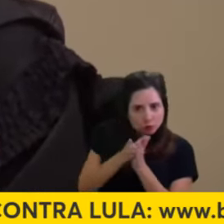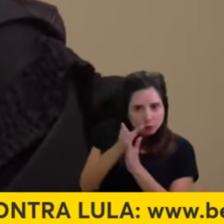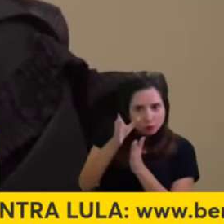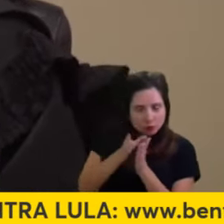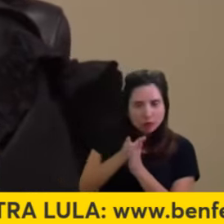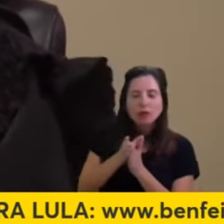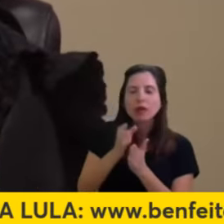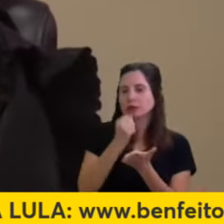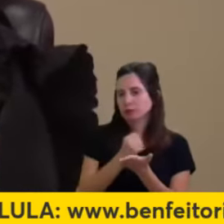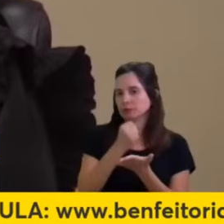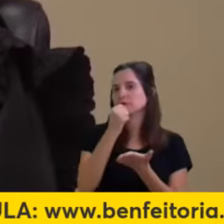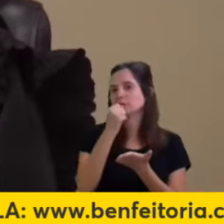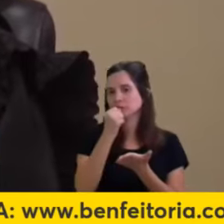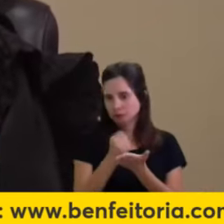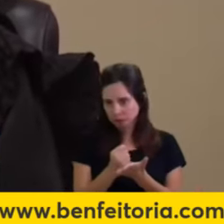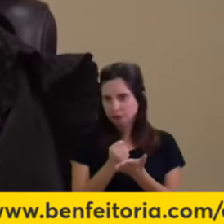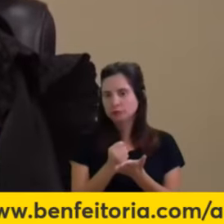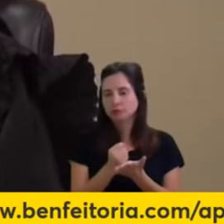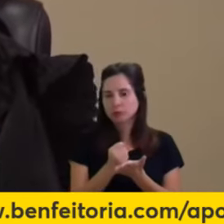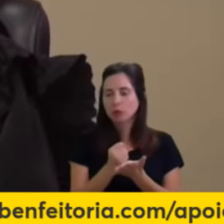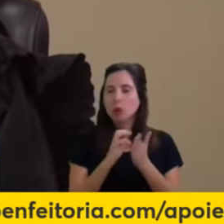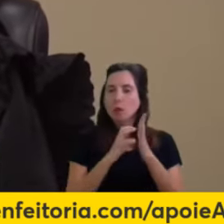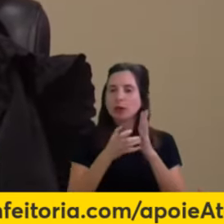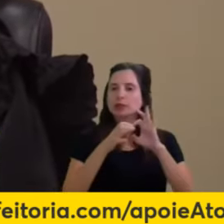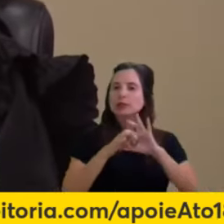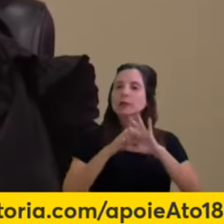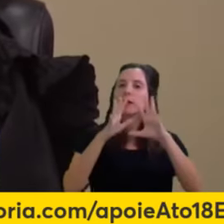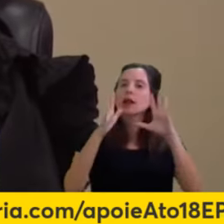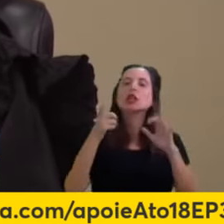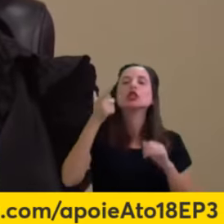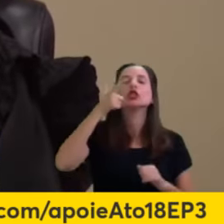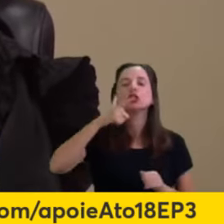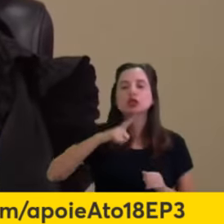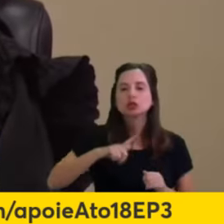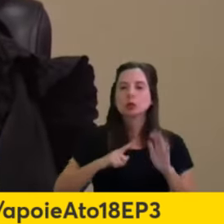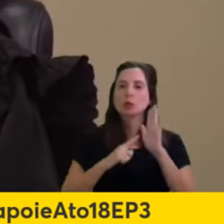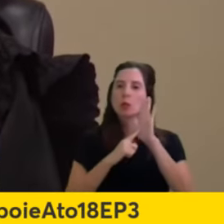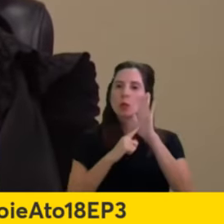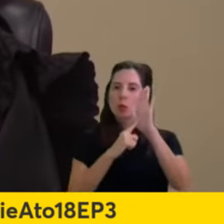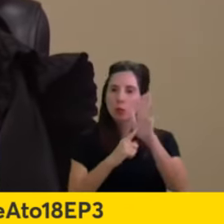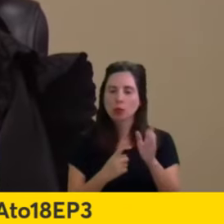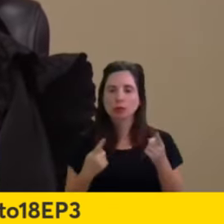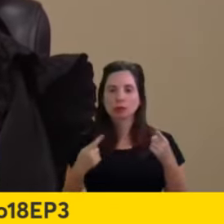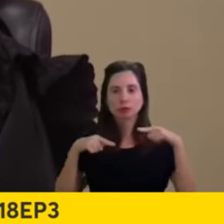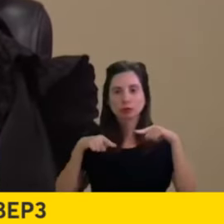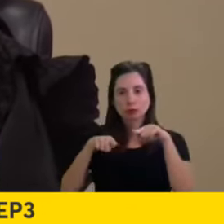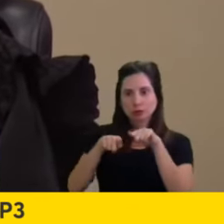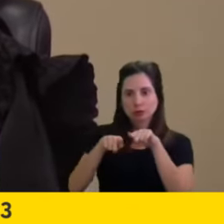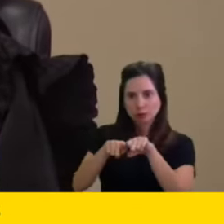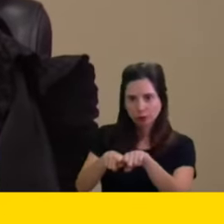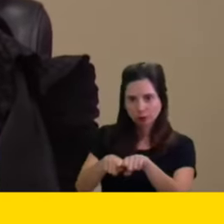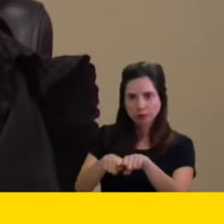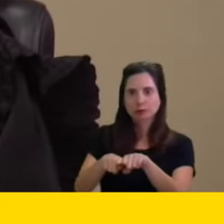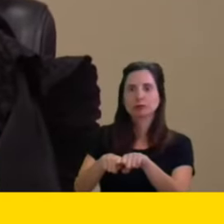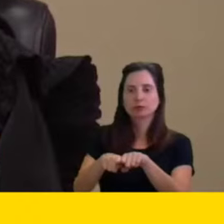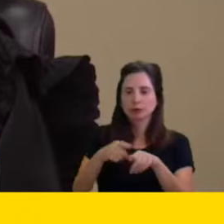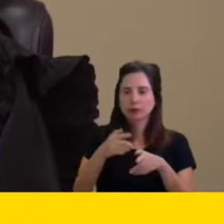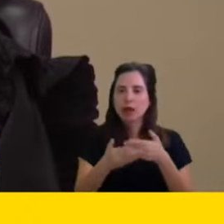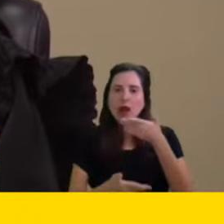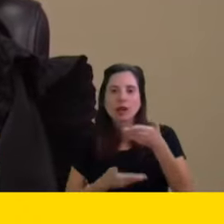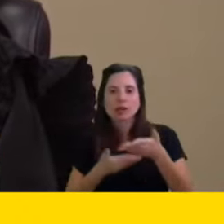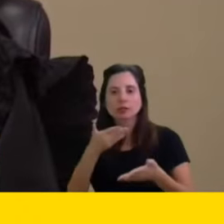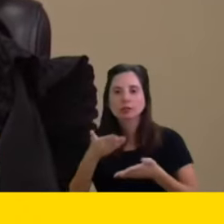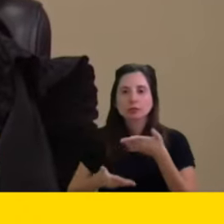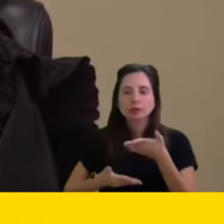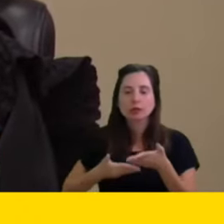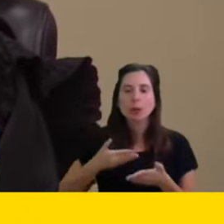contratação o investigante partido Liberal mais uma vez aponta um dos sócios do escritório Uziel teria atuado como articulador político da pré-campanha de